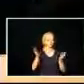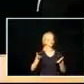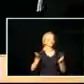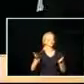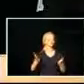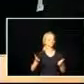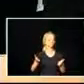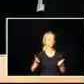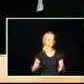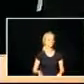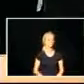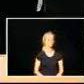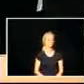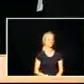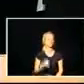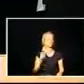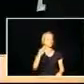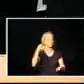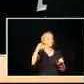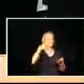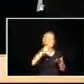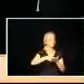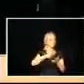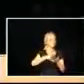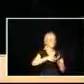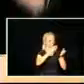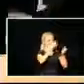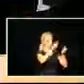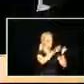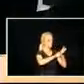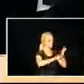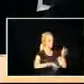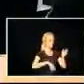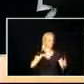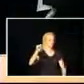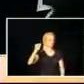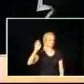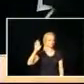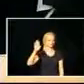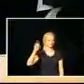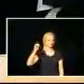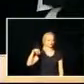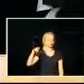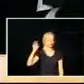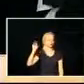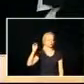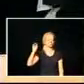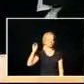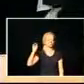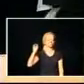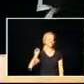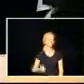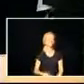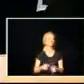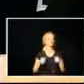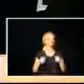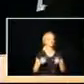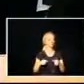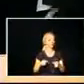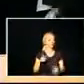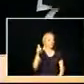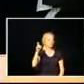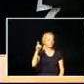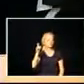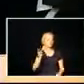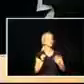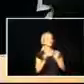dentro, sendo pago na folha de pagamento em forma de abono. Isso vai ser feito também após a votação, com certeza,